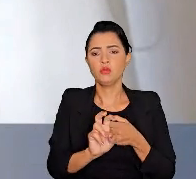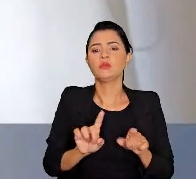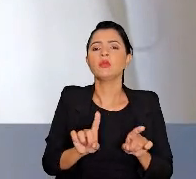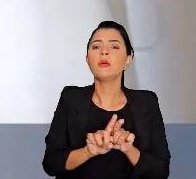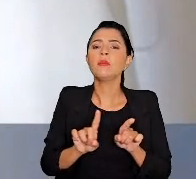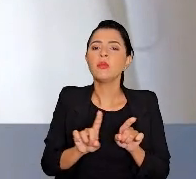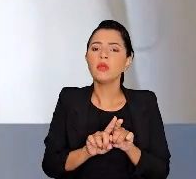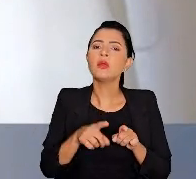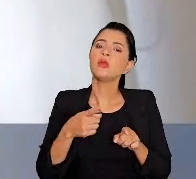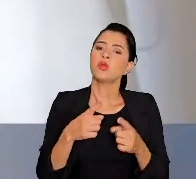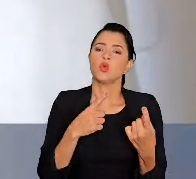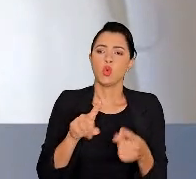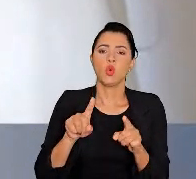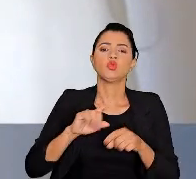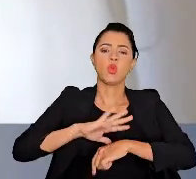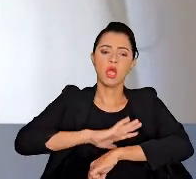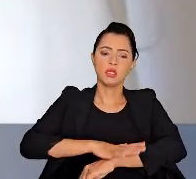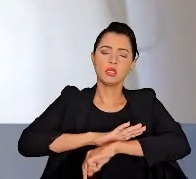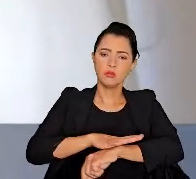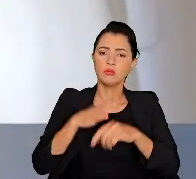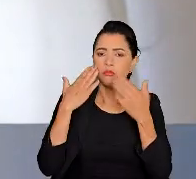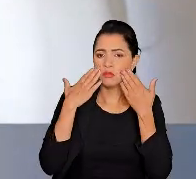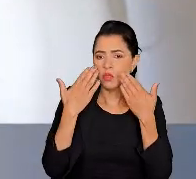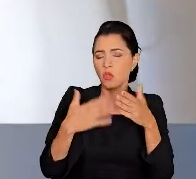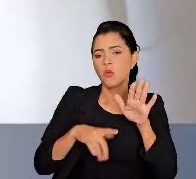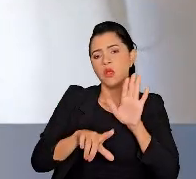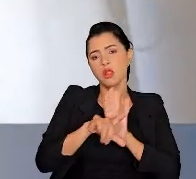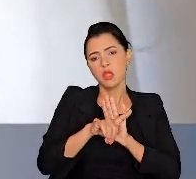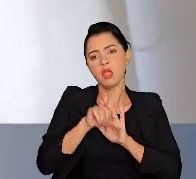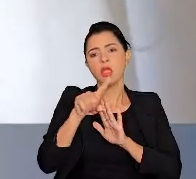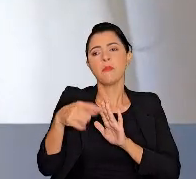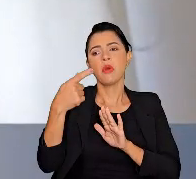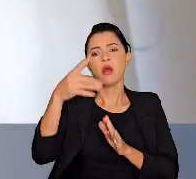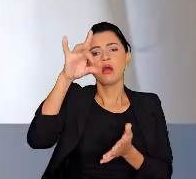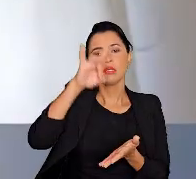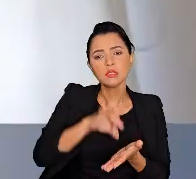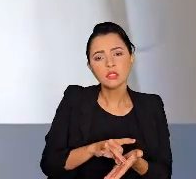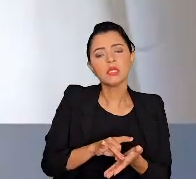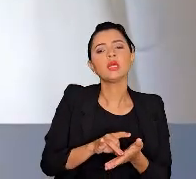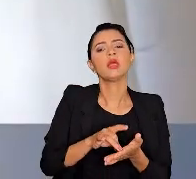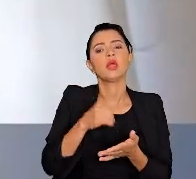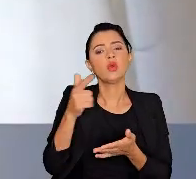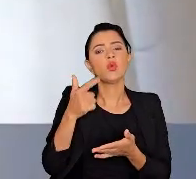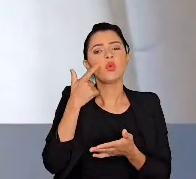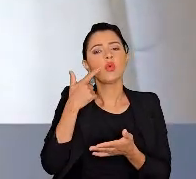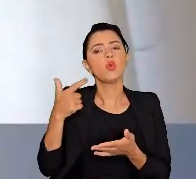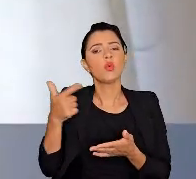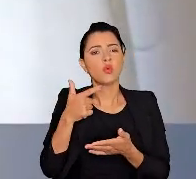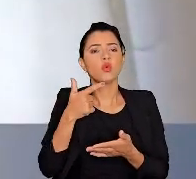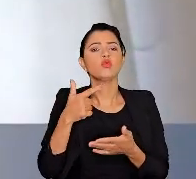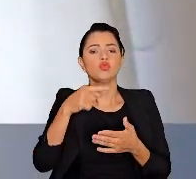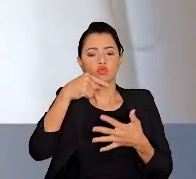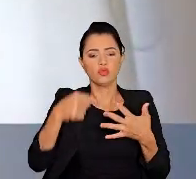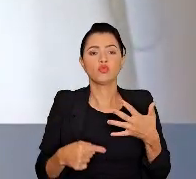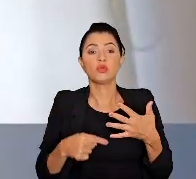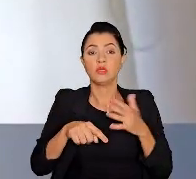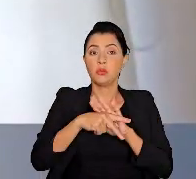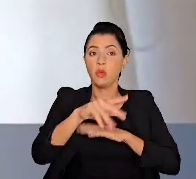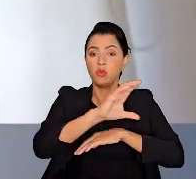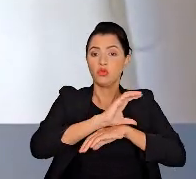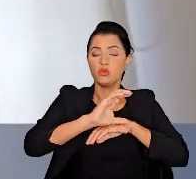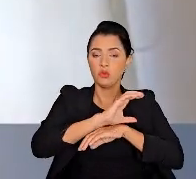o combate ao racismo, apresentou essa lei para tornar concretos os preceitos constitucionais. Essa lei